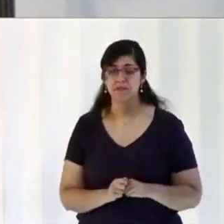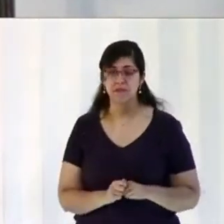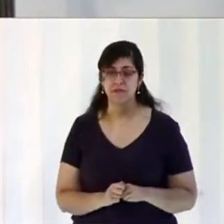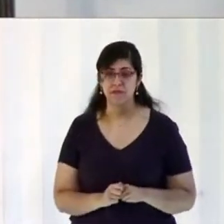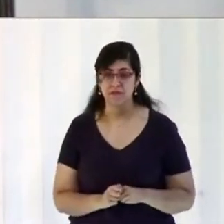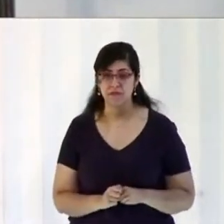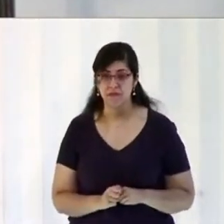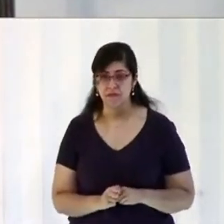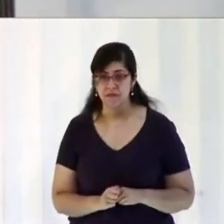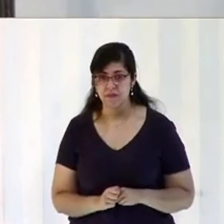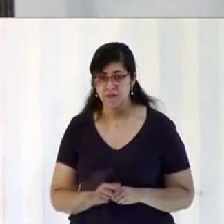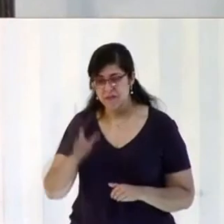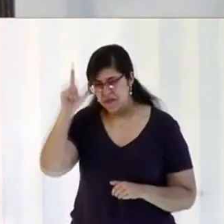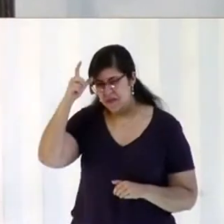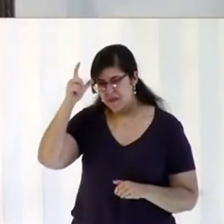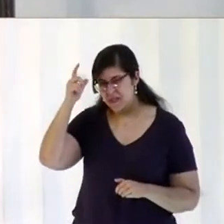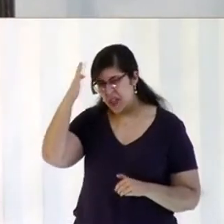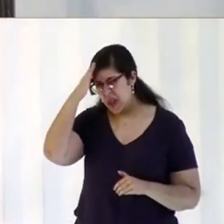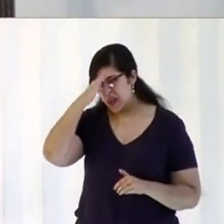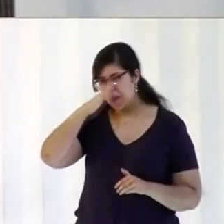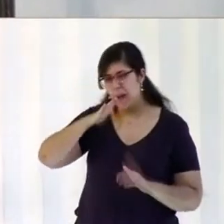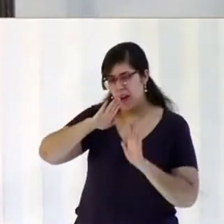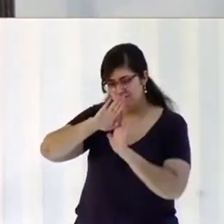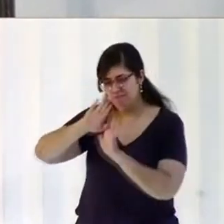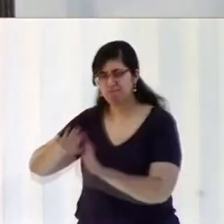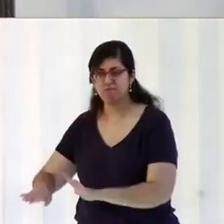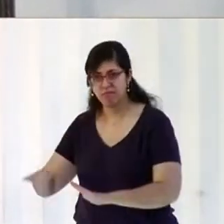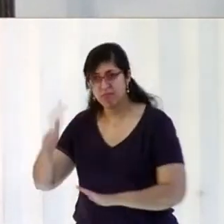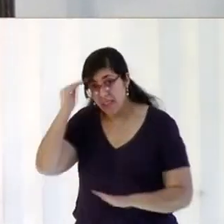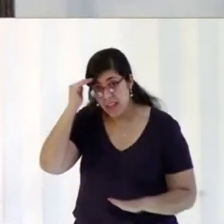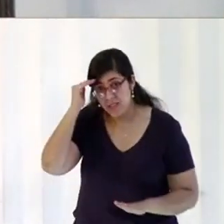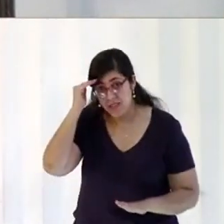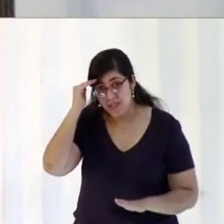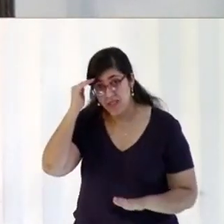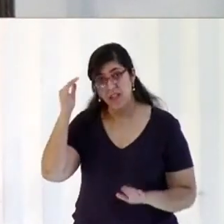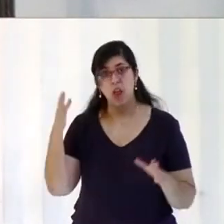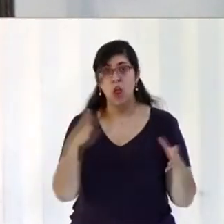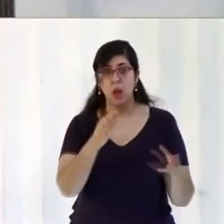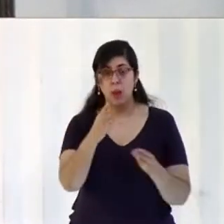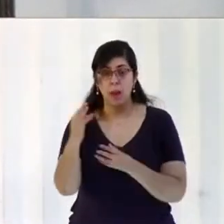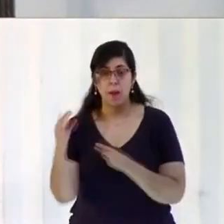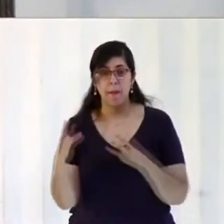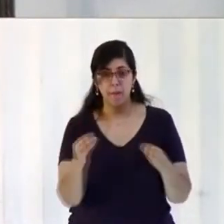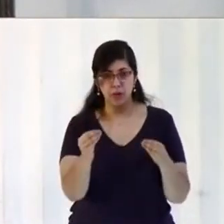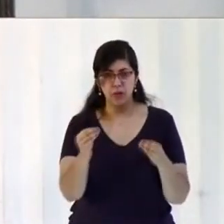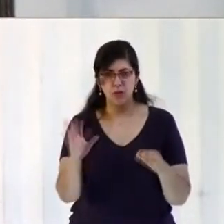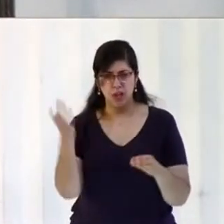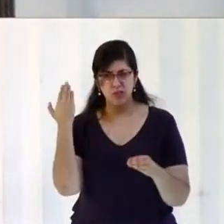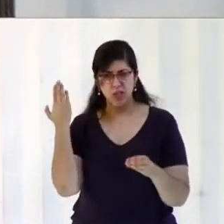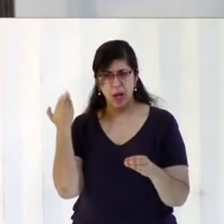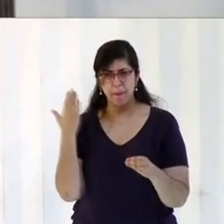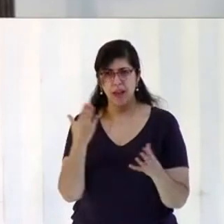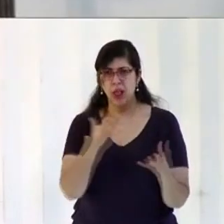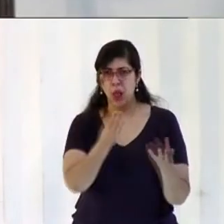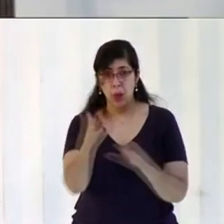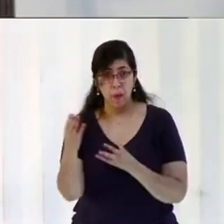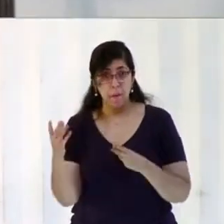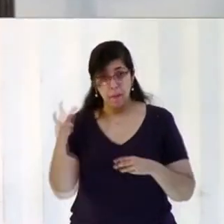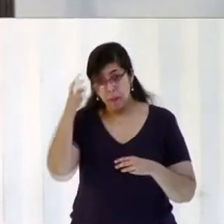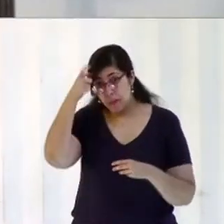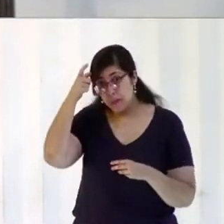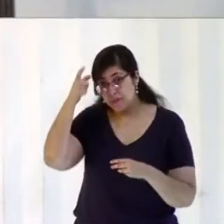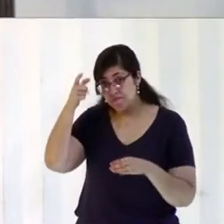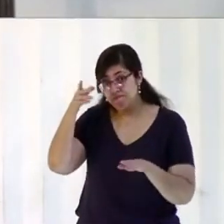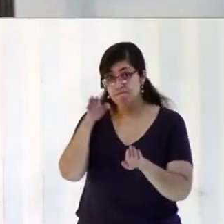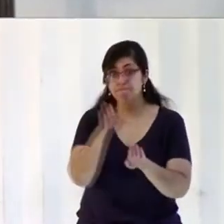era uma época de grande atividade demoníaca mesmo. Nós não podemos esquecer que Satanás vem